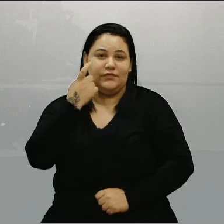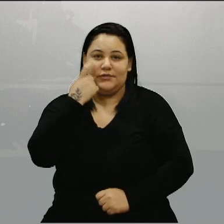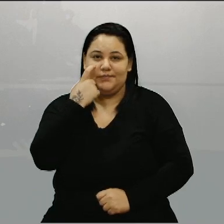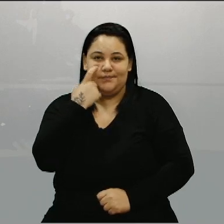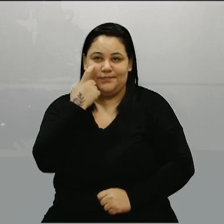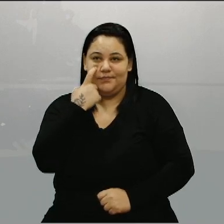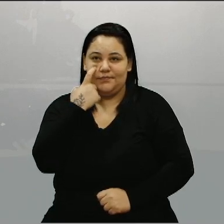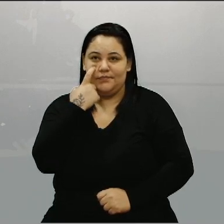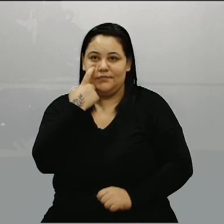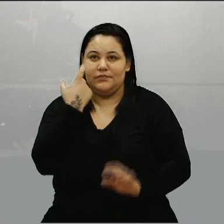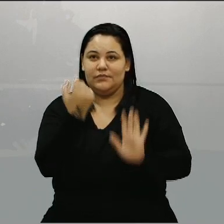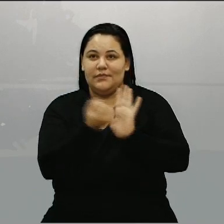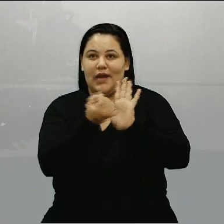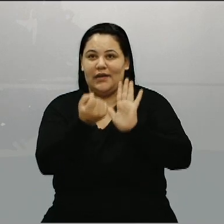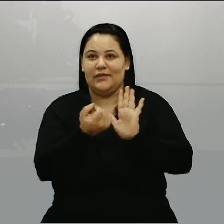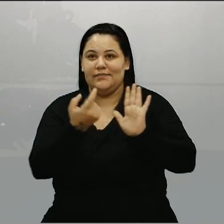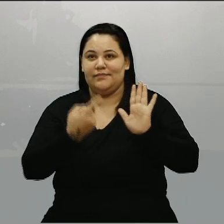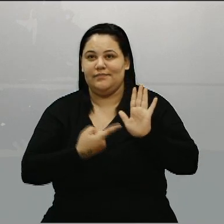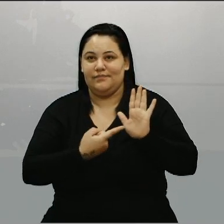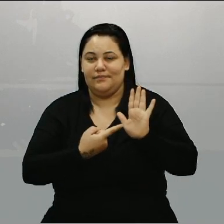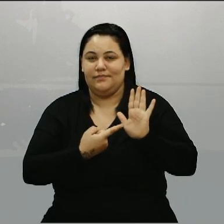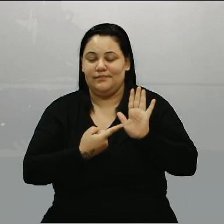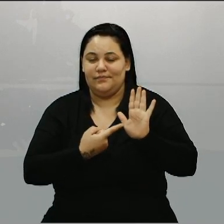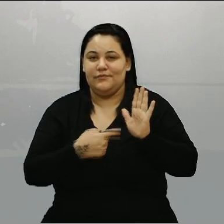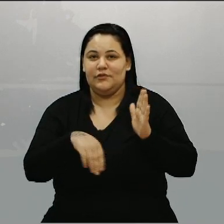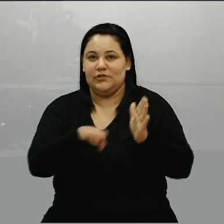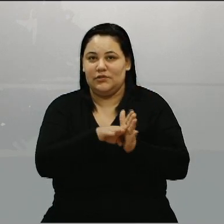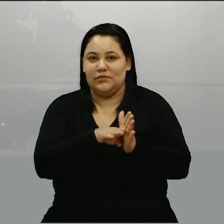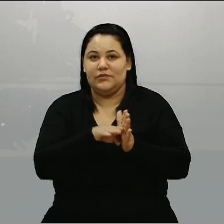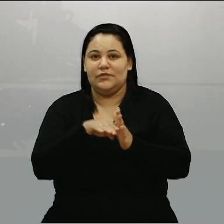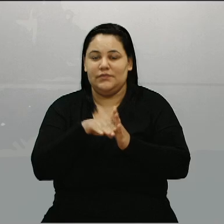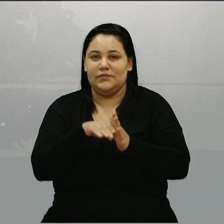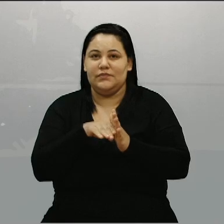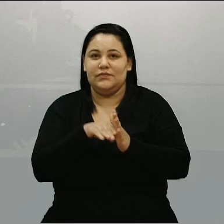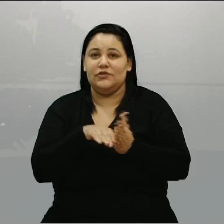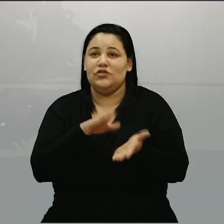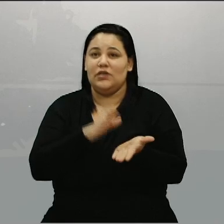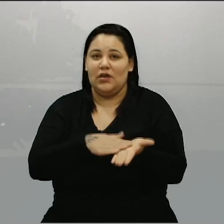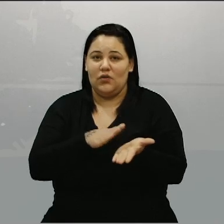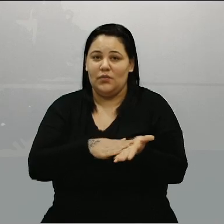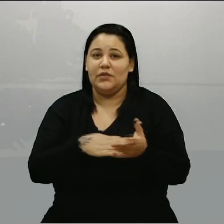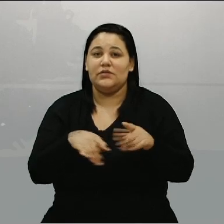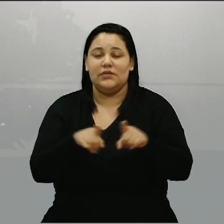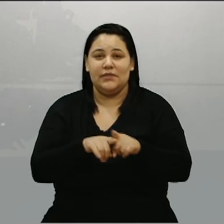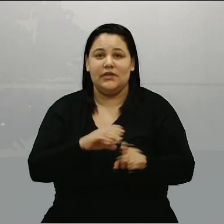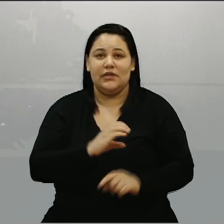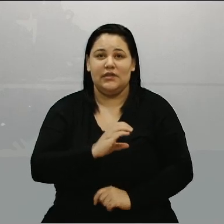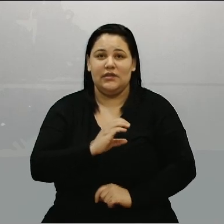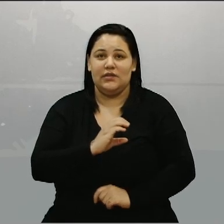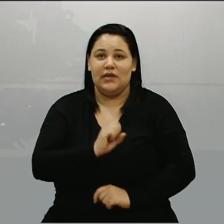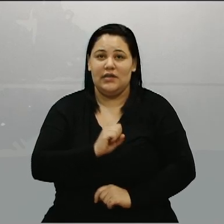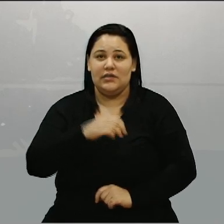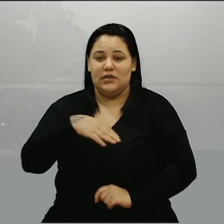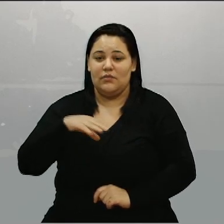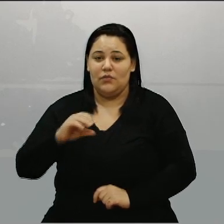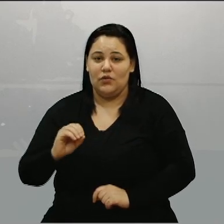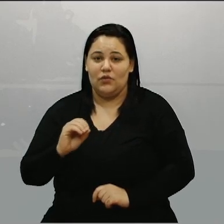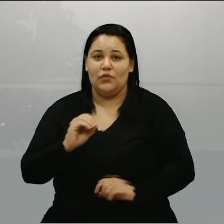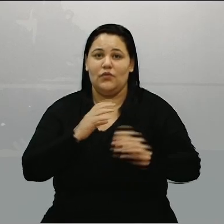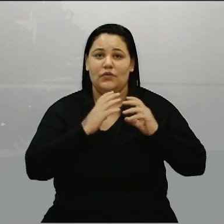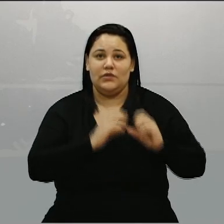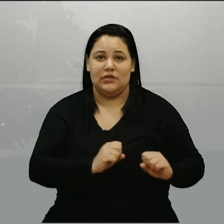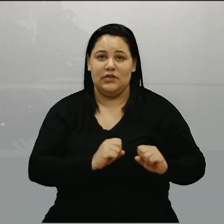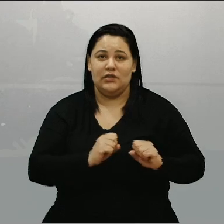esse símbolo nos estacionamentos. Então estamos cobrando da SMO, da Secretaria de